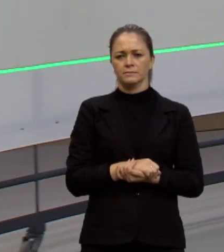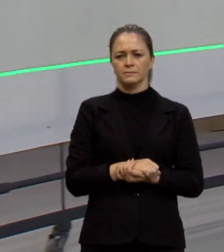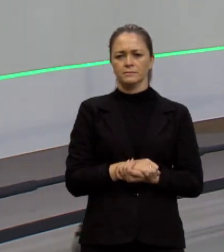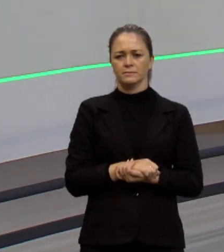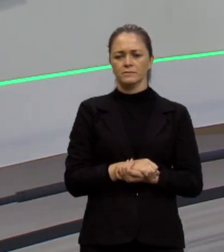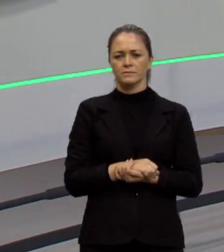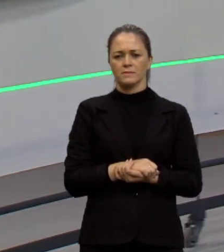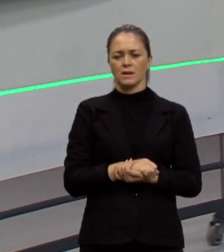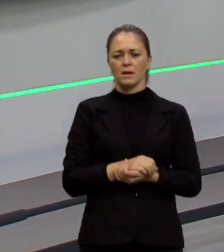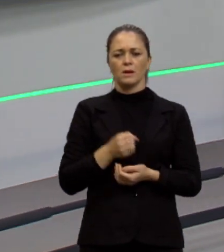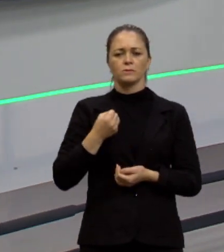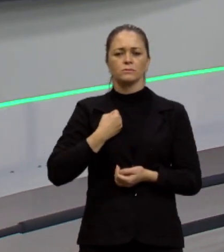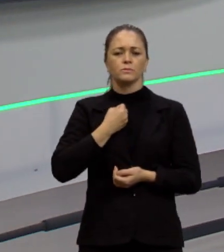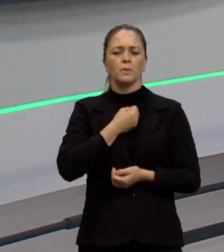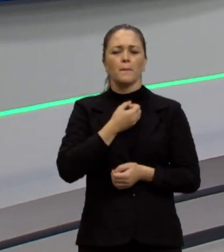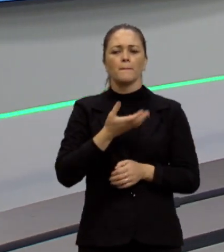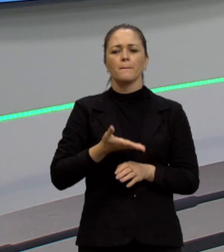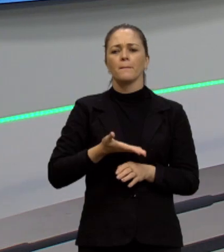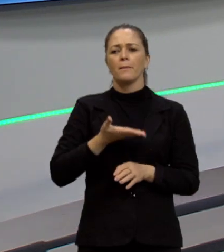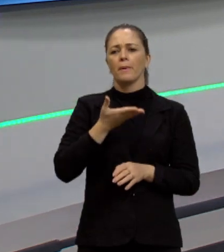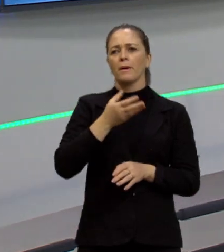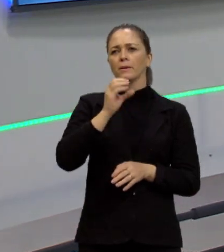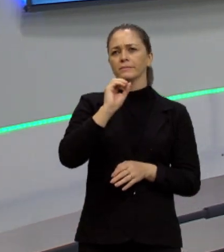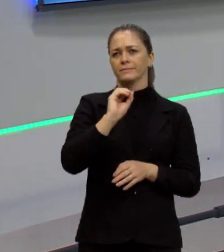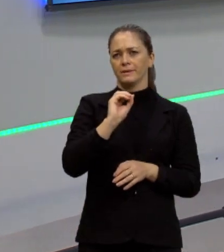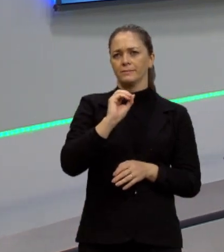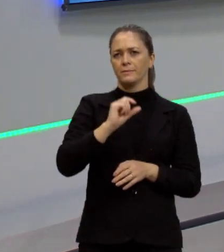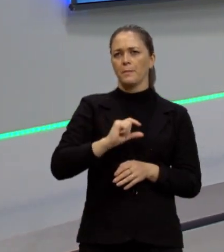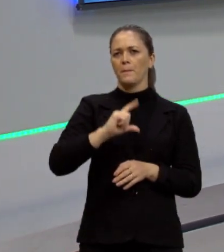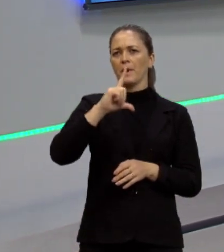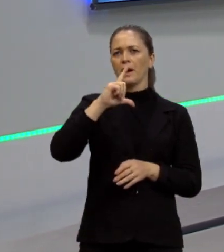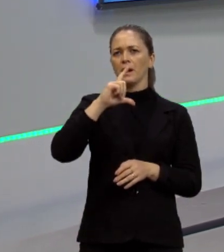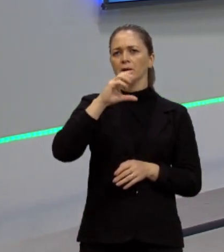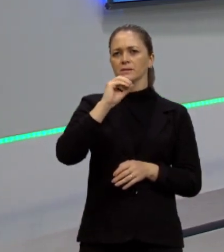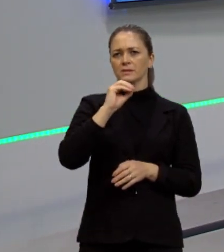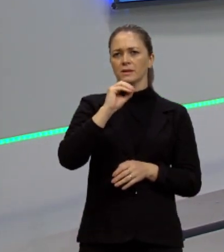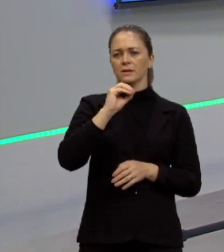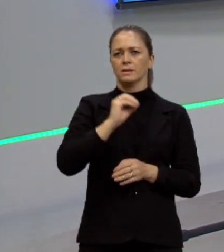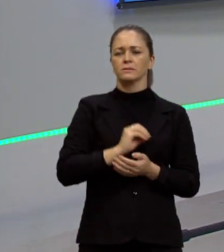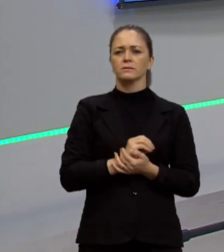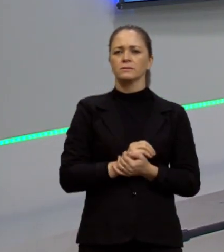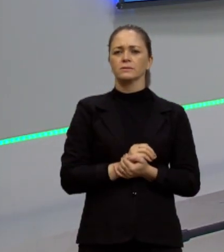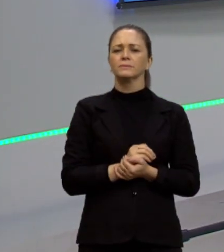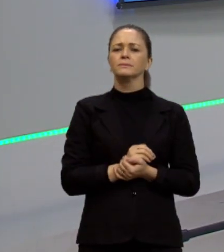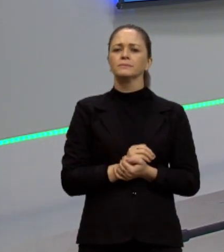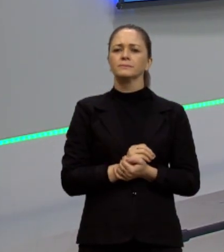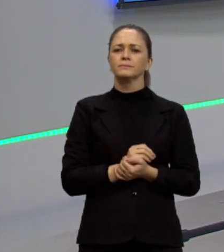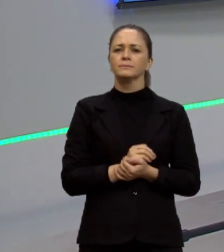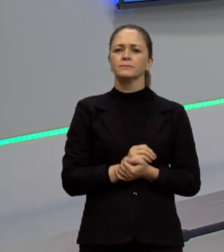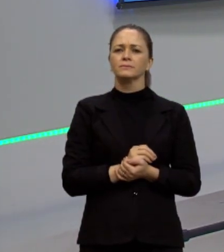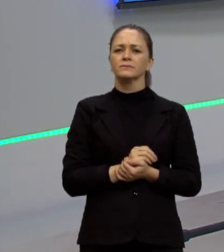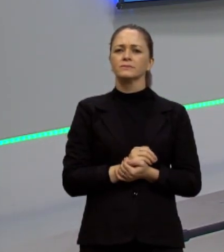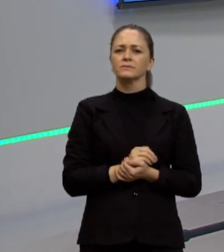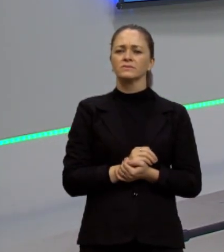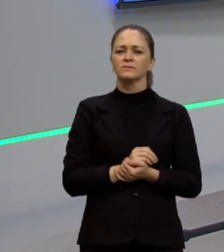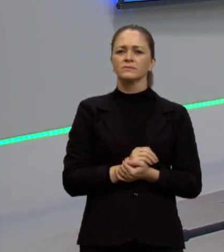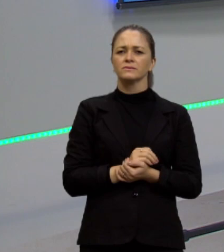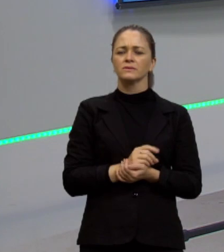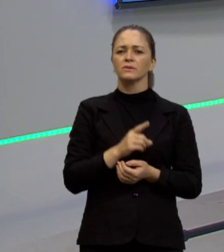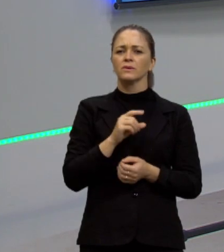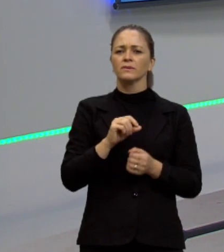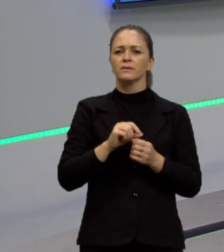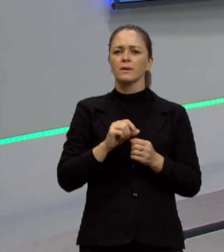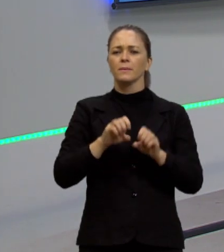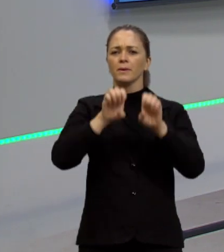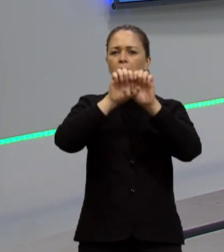É um valor maior do que zero, certo? Se ele é um valor maior do que zero, eu vou resolver agora a minha equação